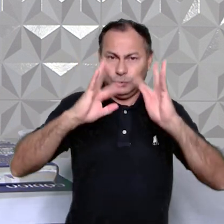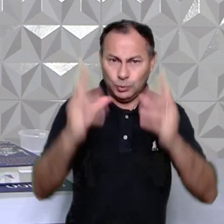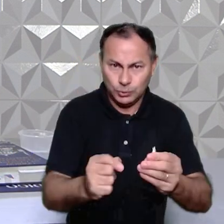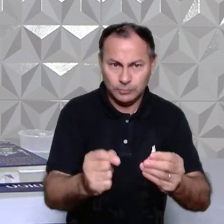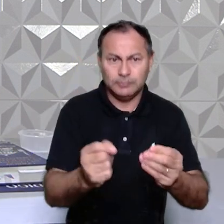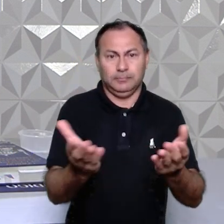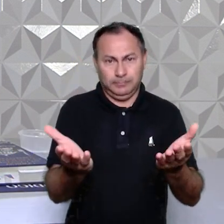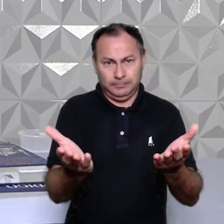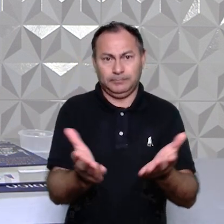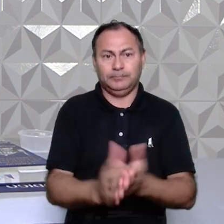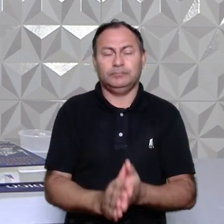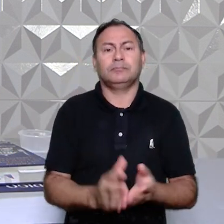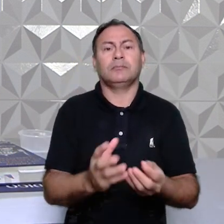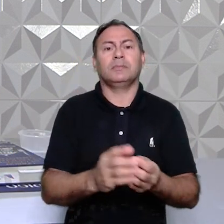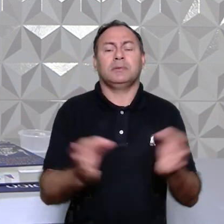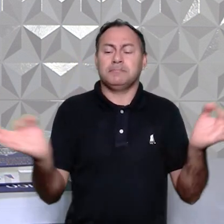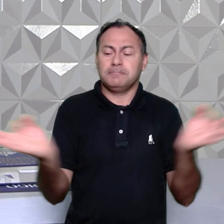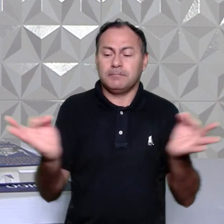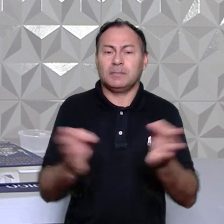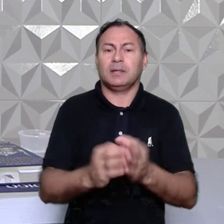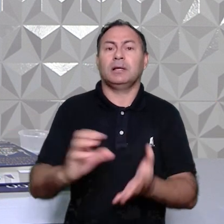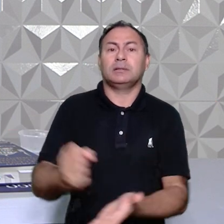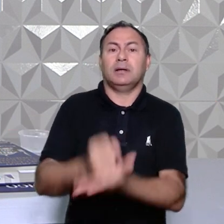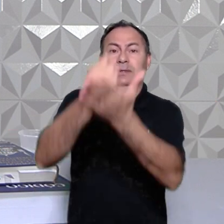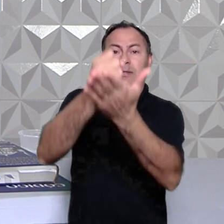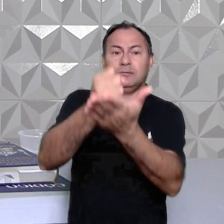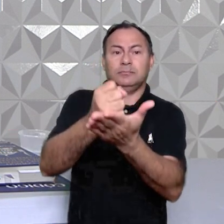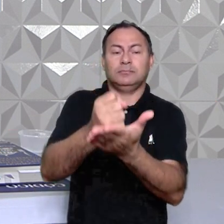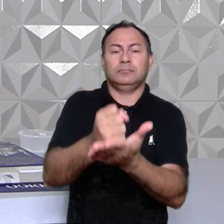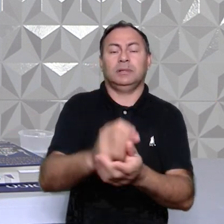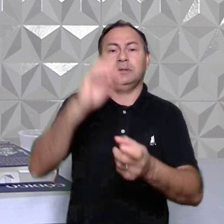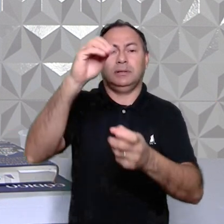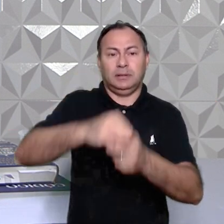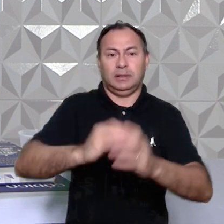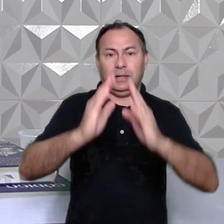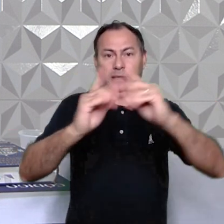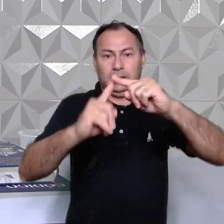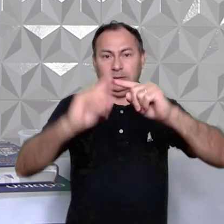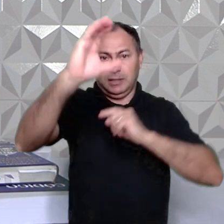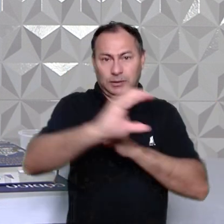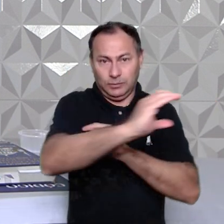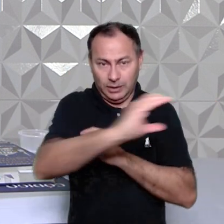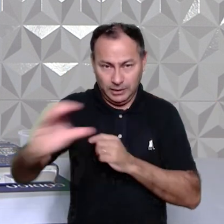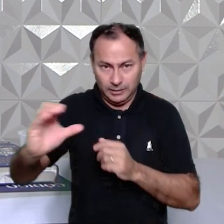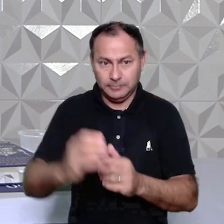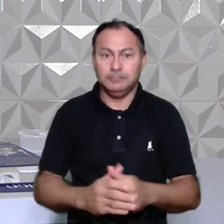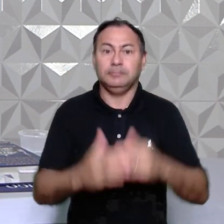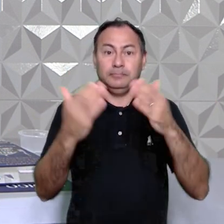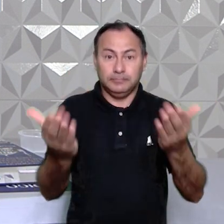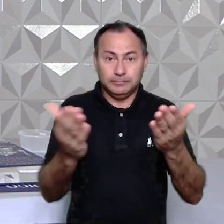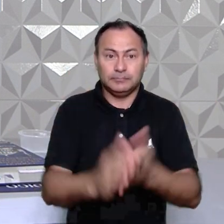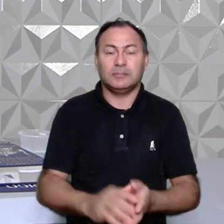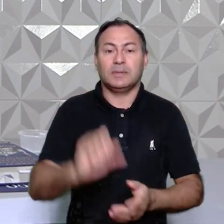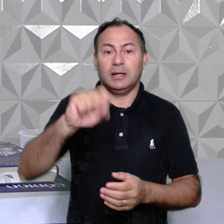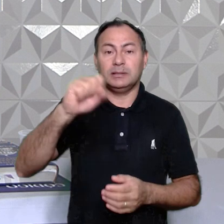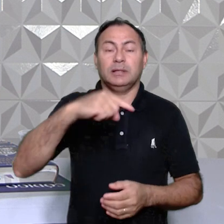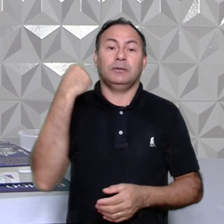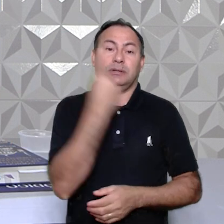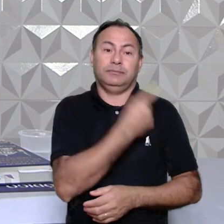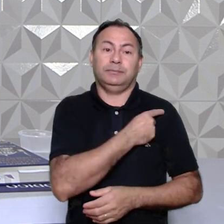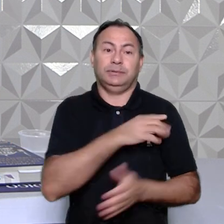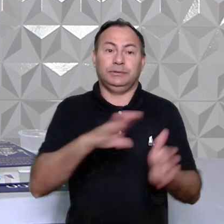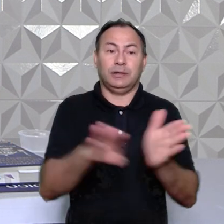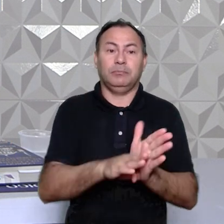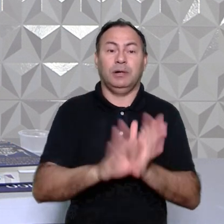né? A plenitude da salvação está na Igreja Católica, né? Então, assim nós